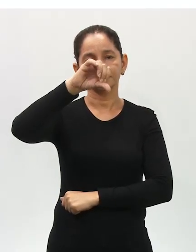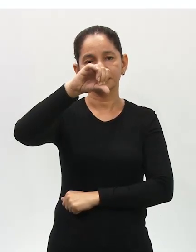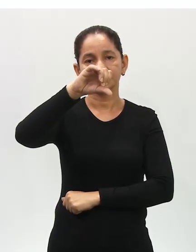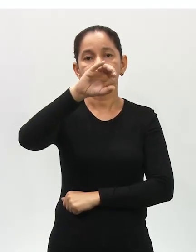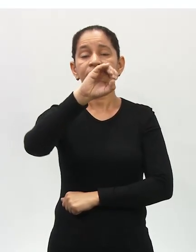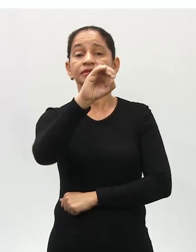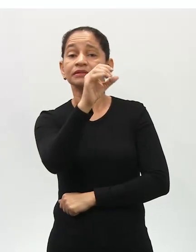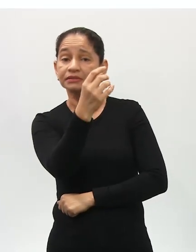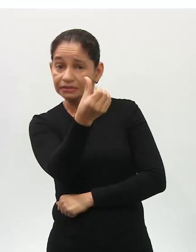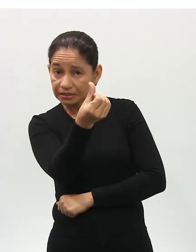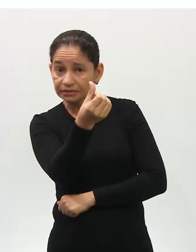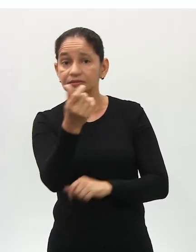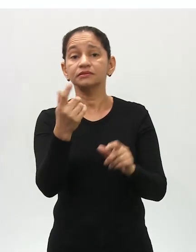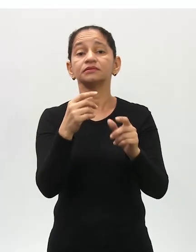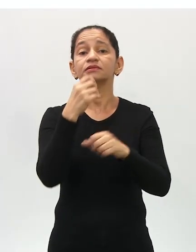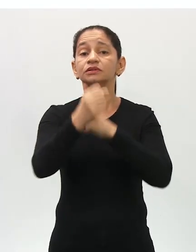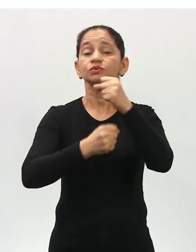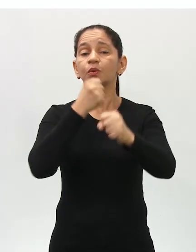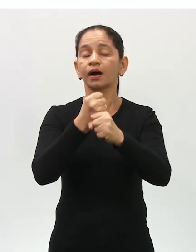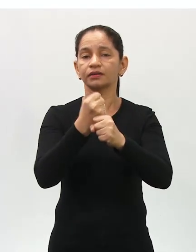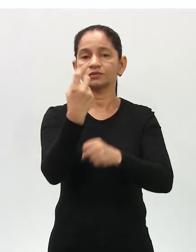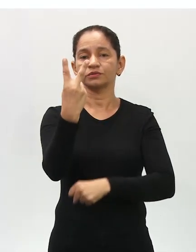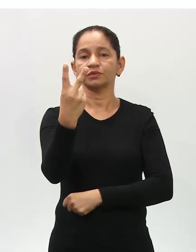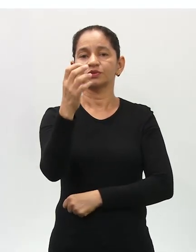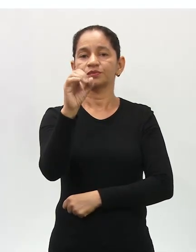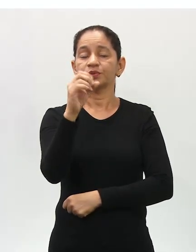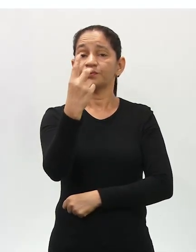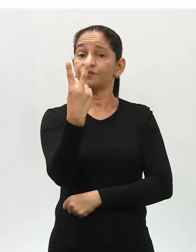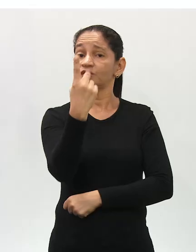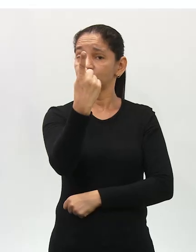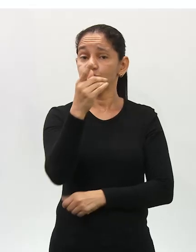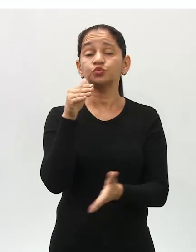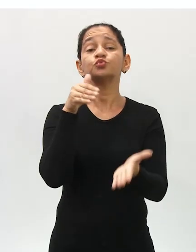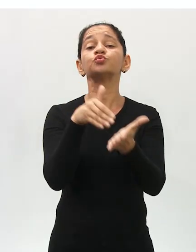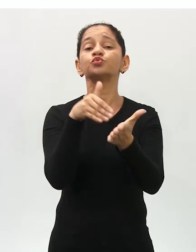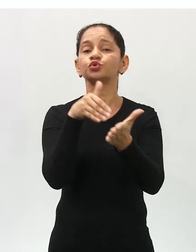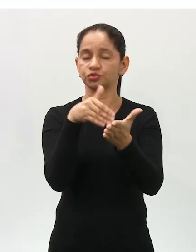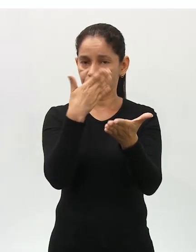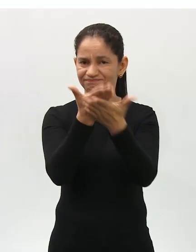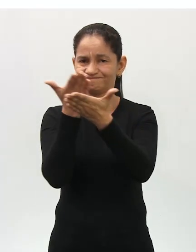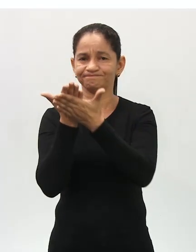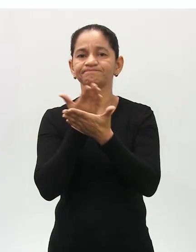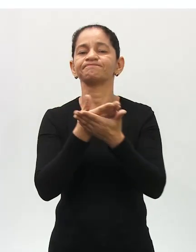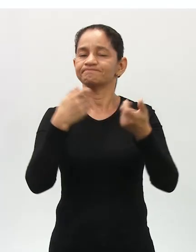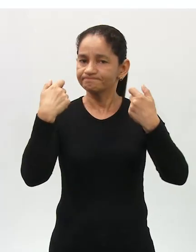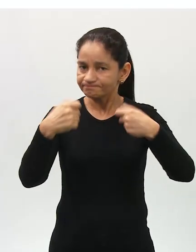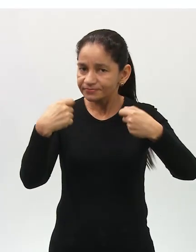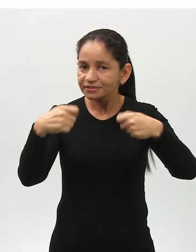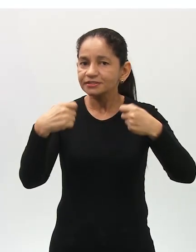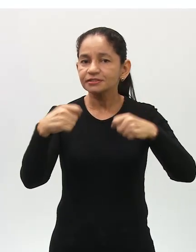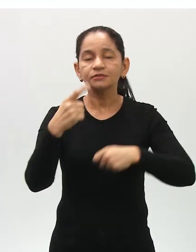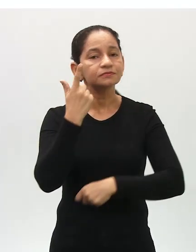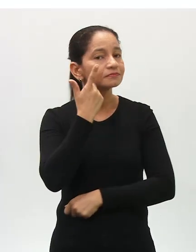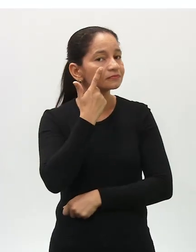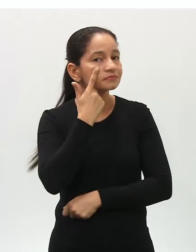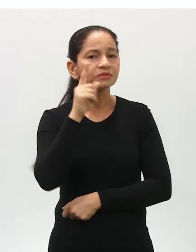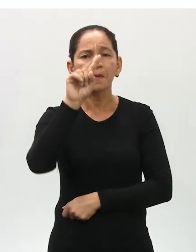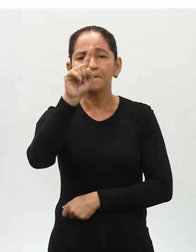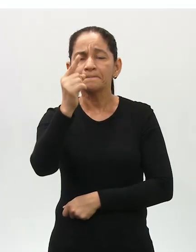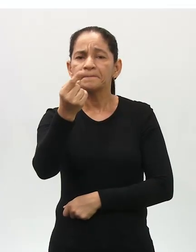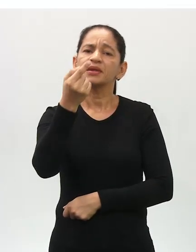14.956, de 21 de dezembro de 2021. E aí ela vai dar as várias situações. Geralmente também o que aparece aqui não é esse